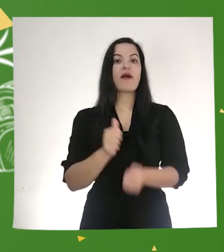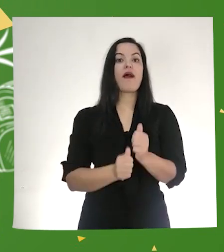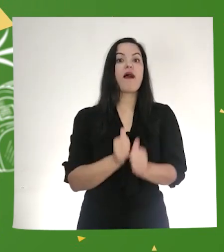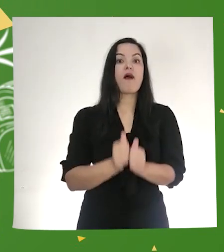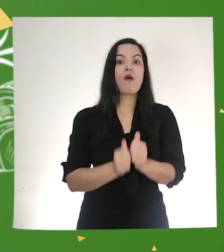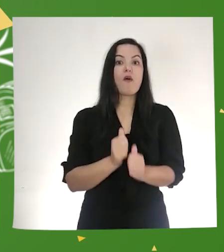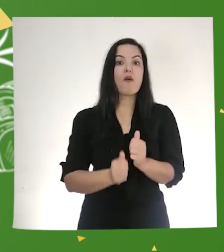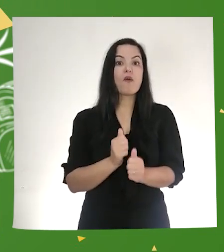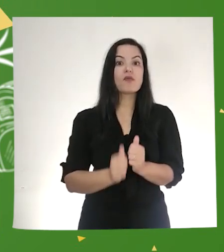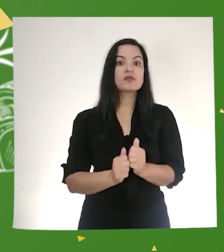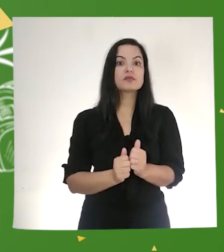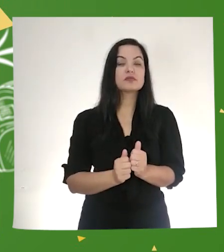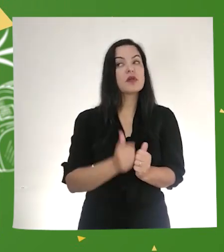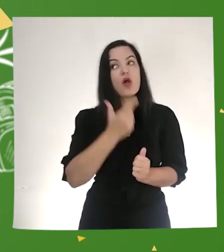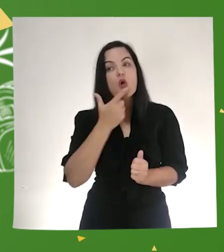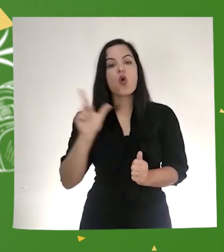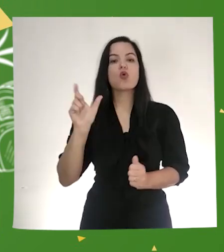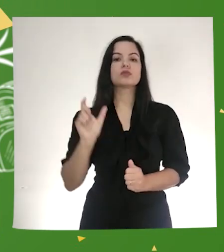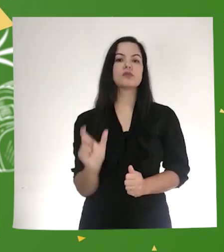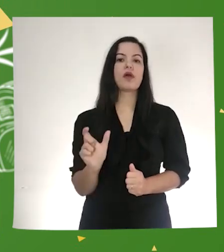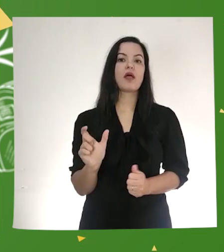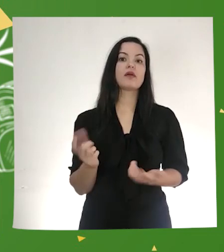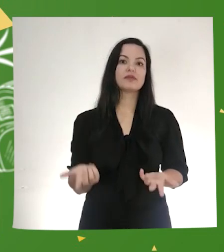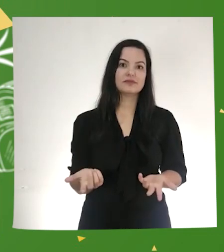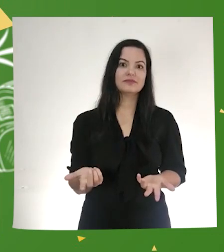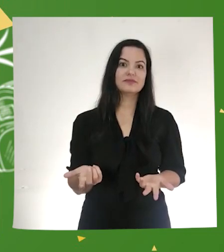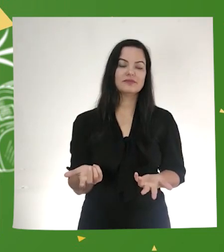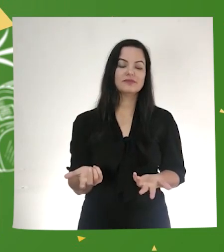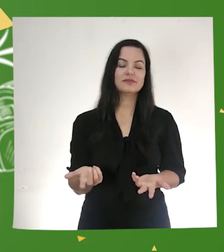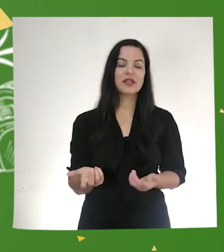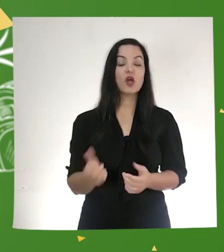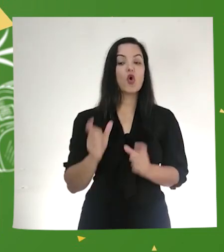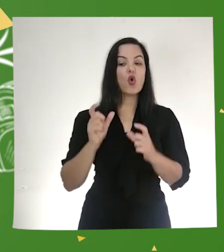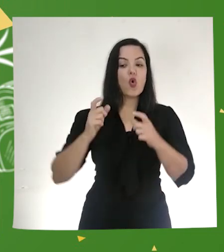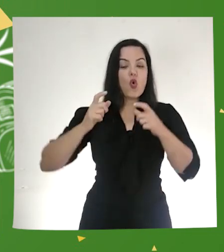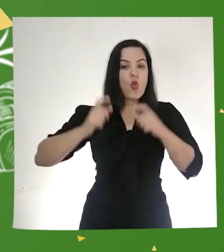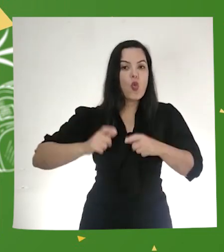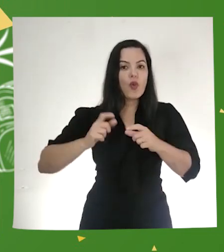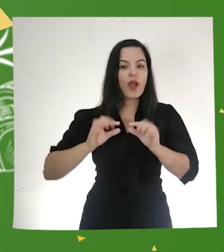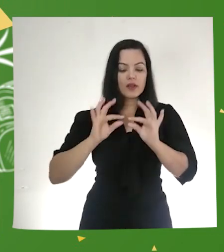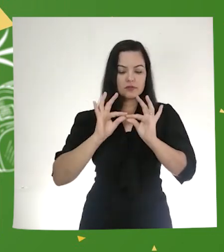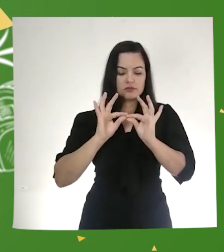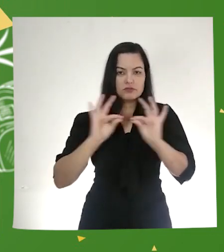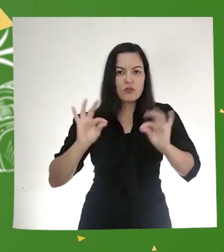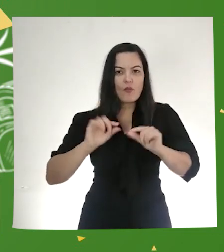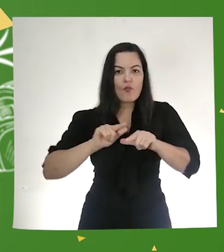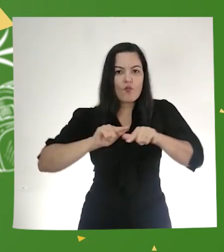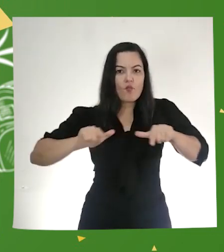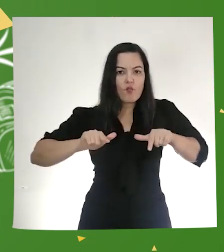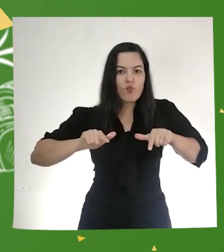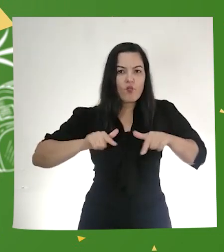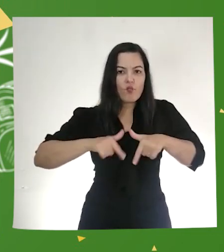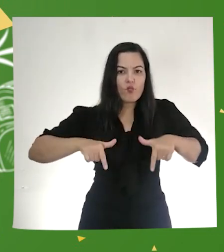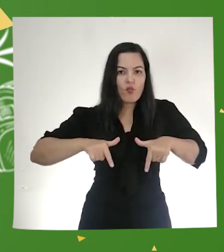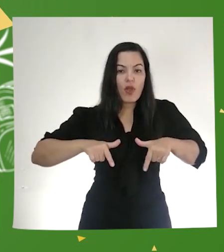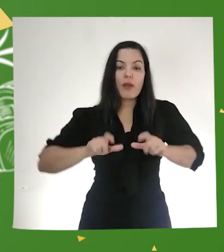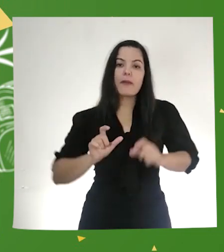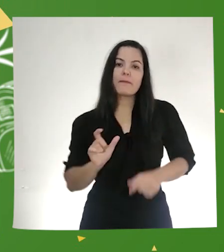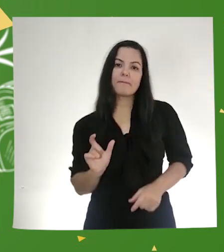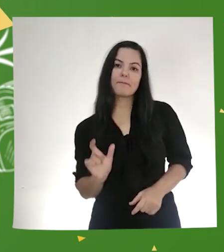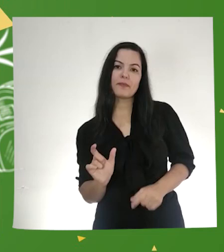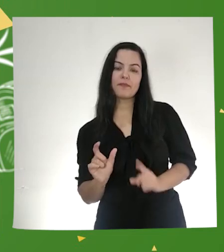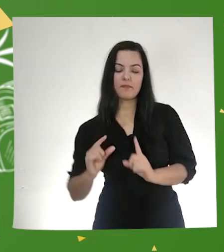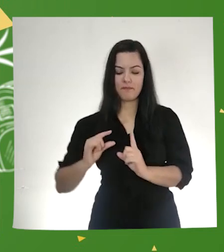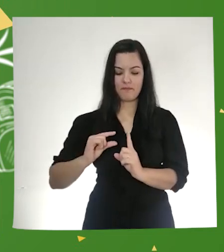arroz. E assim por diante. Então, onde está marcado aí um tracinho, é a palavra